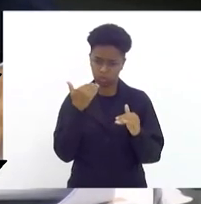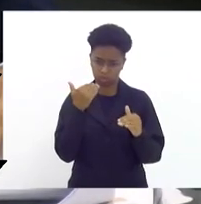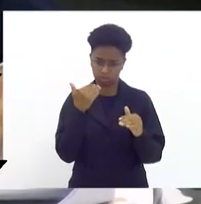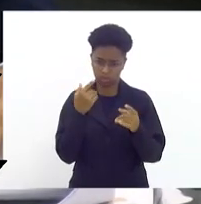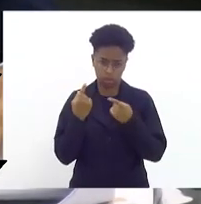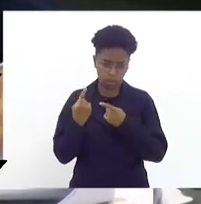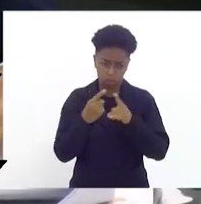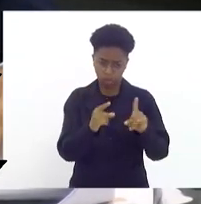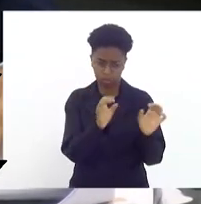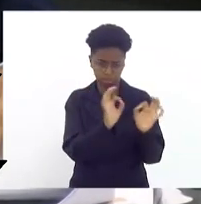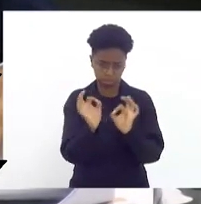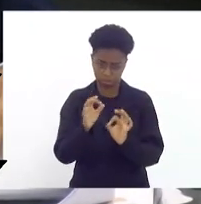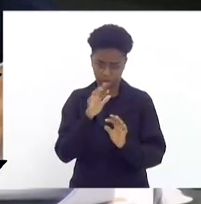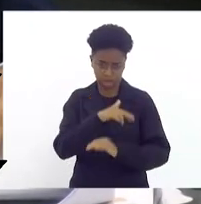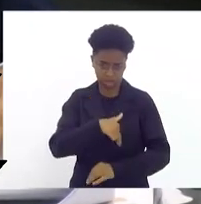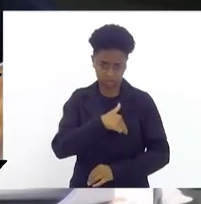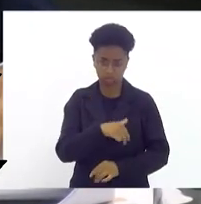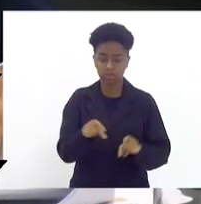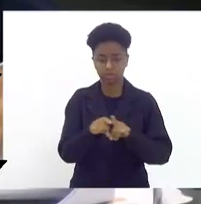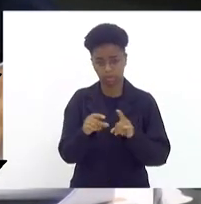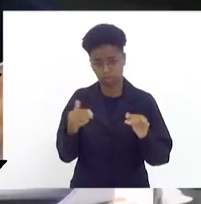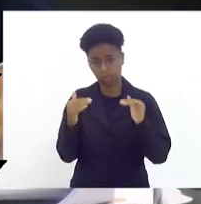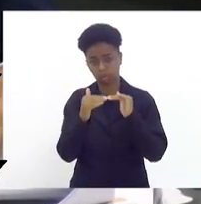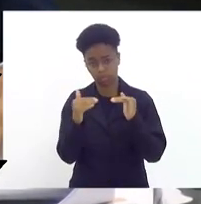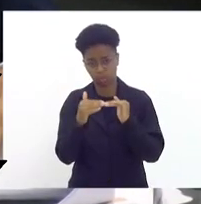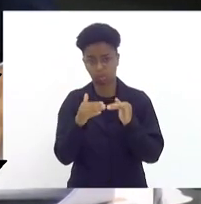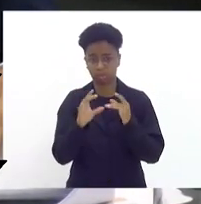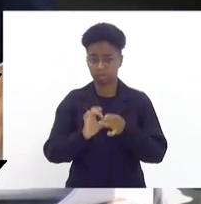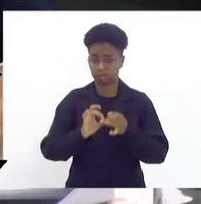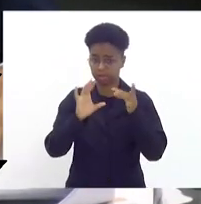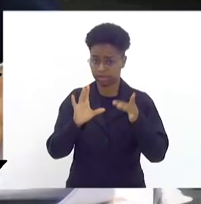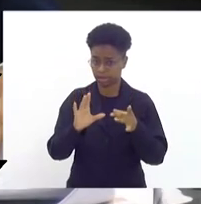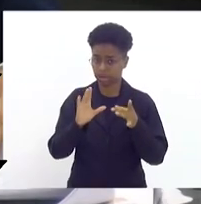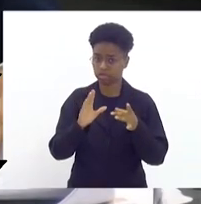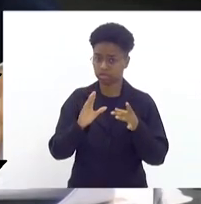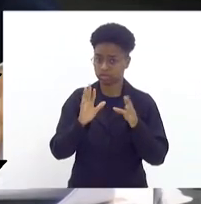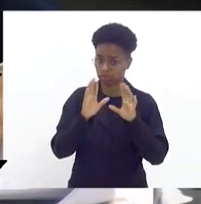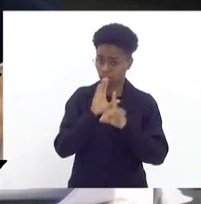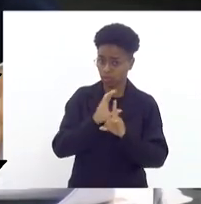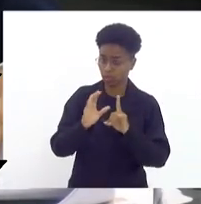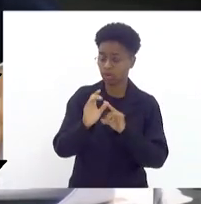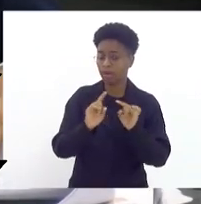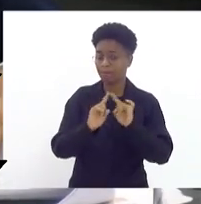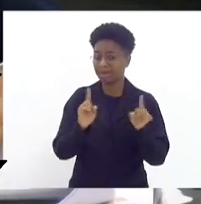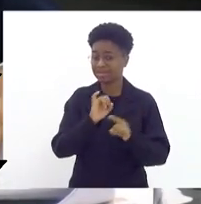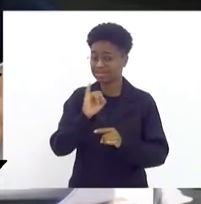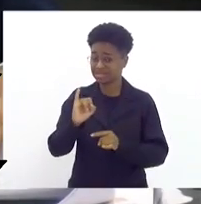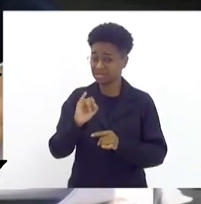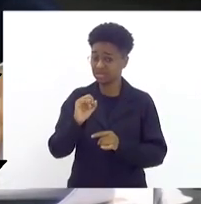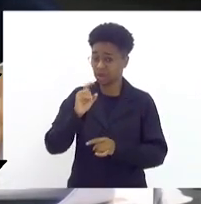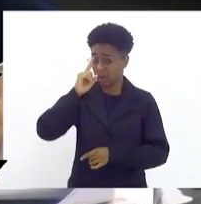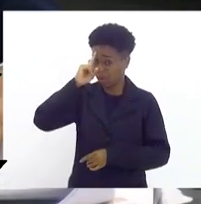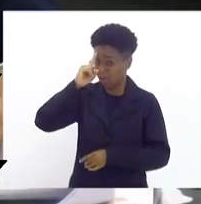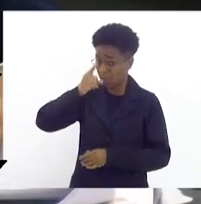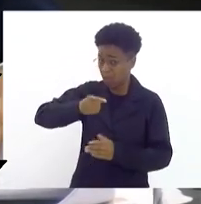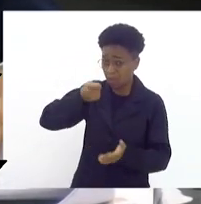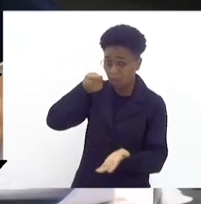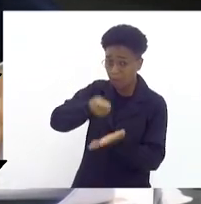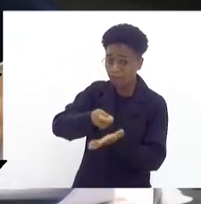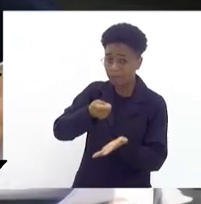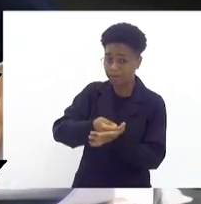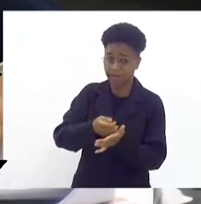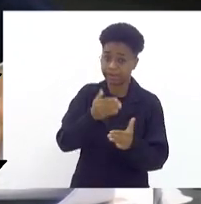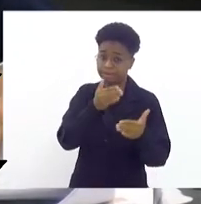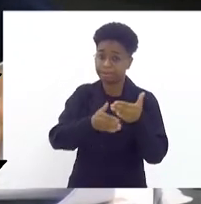nenhuma religião e sou totalmente favorável à liberdade de culto. Mas você impor um impedimento na liberdade de culto,